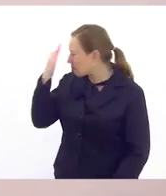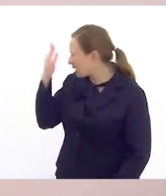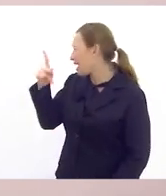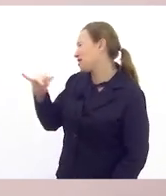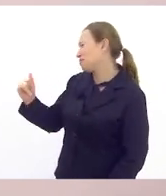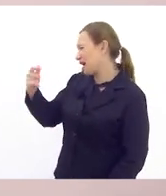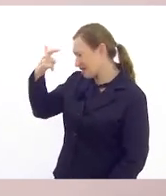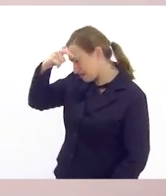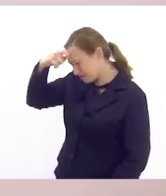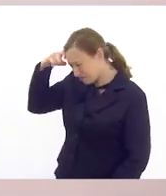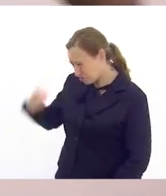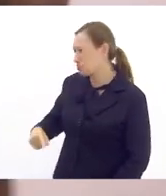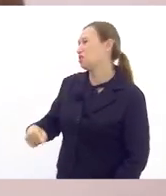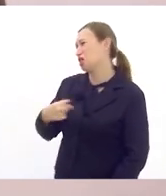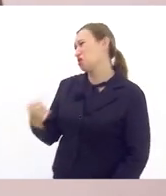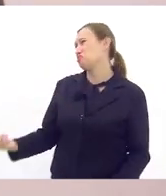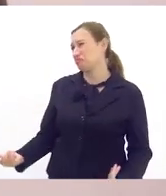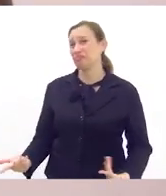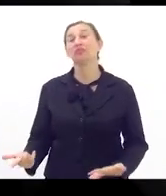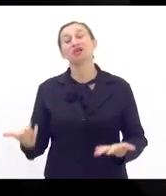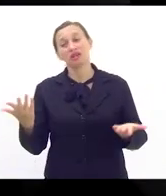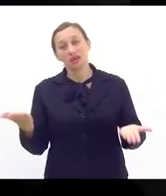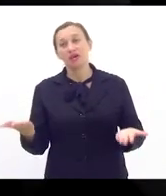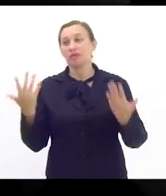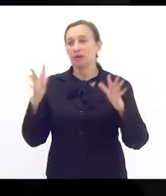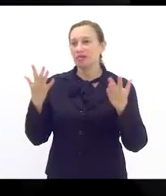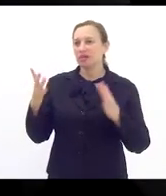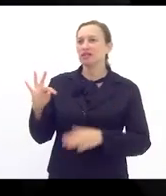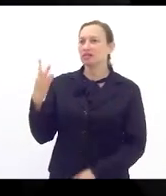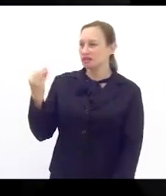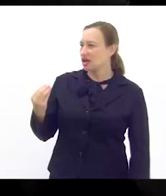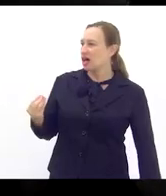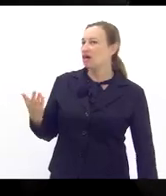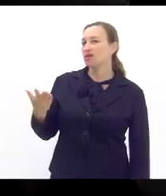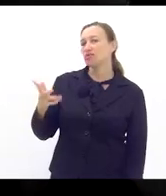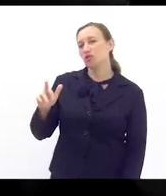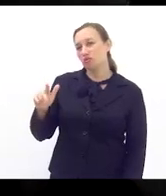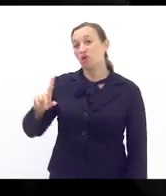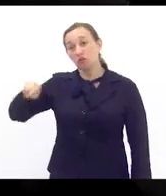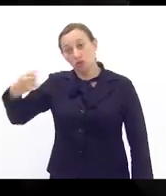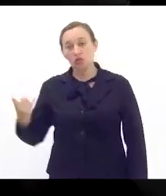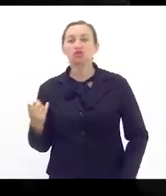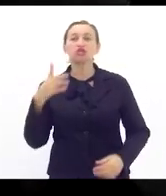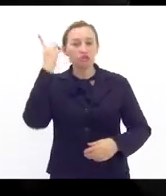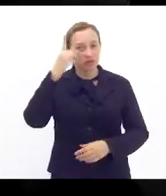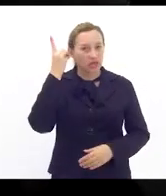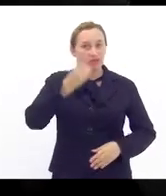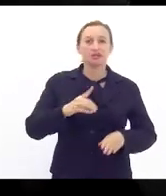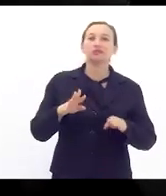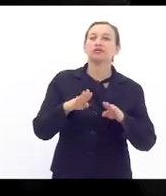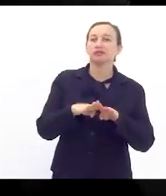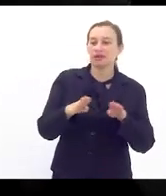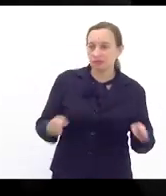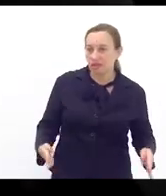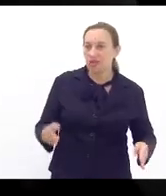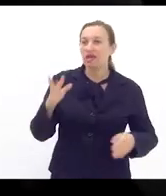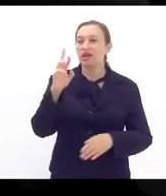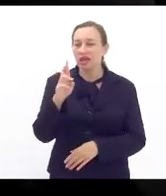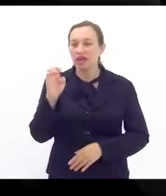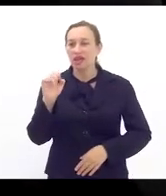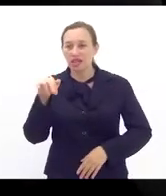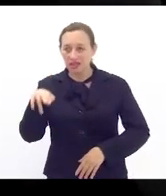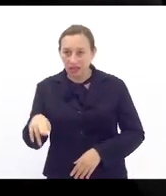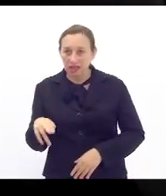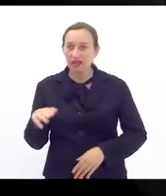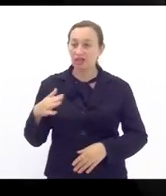cumprimentando o meu irmão Deputado Tiago Rangel cumprimento dos demais deputados da mesa meu irmão morasse